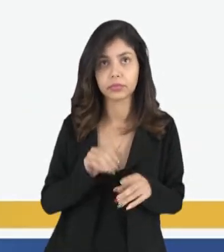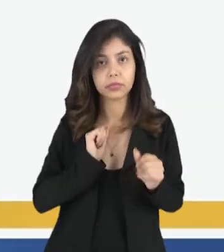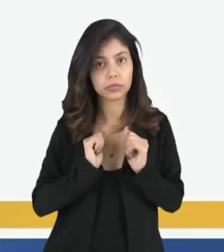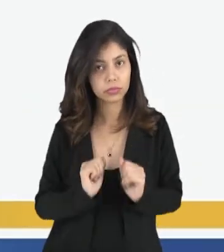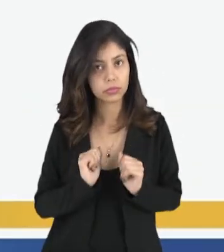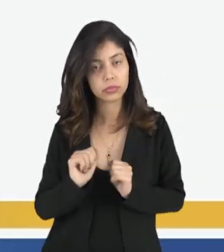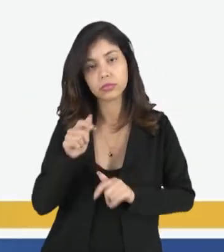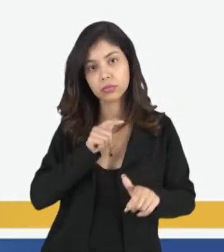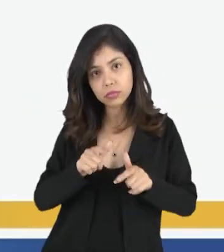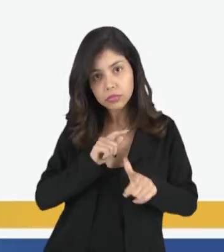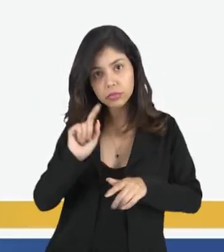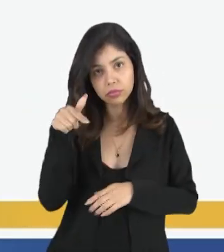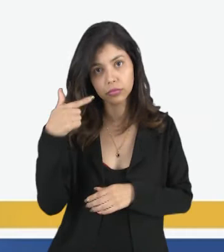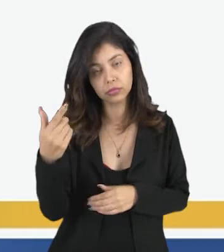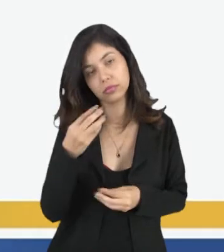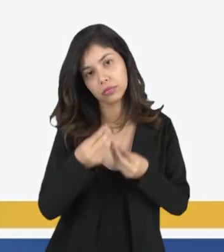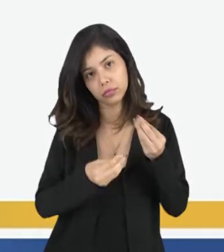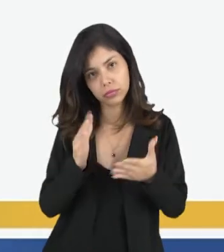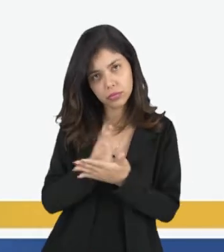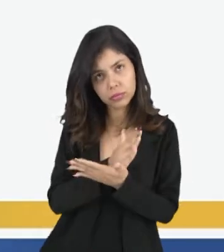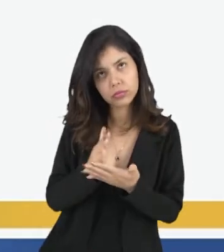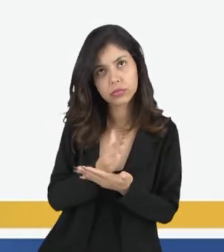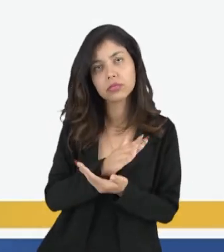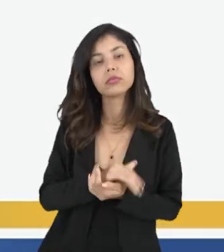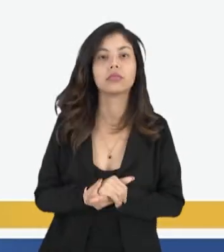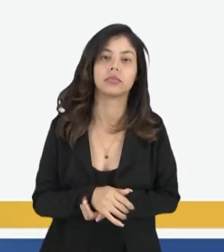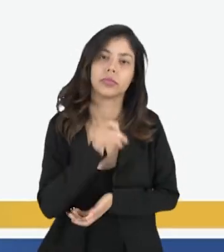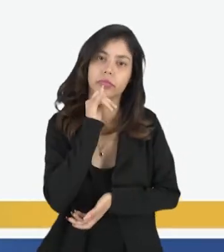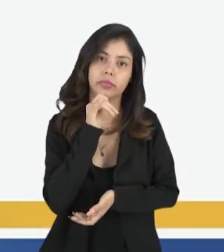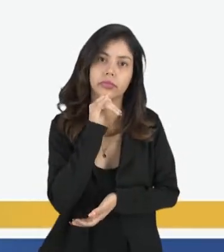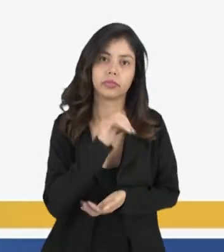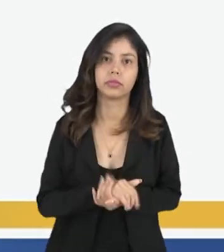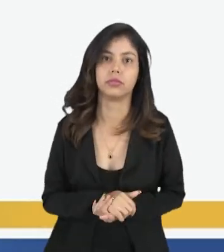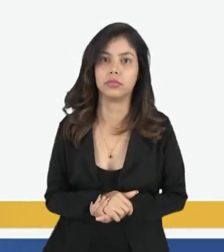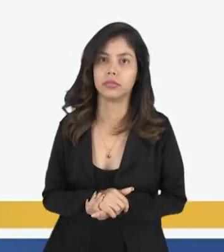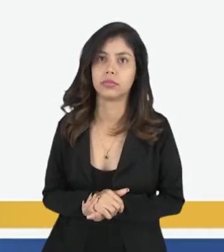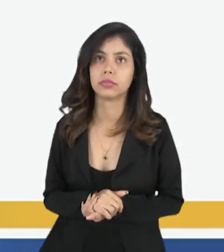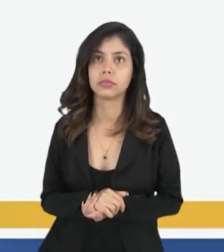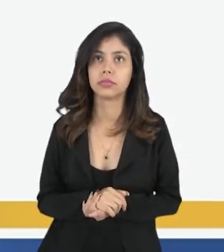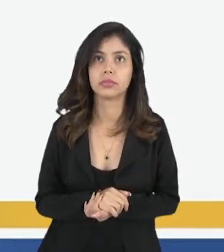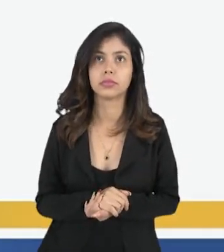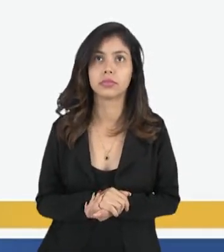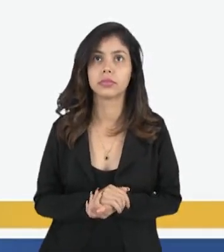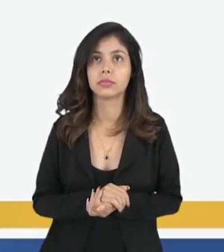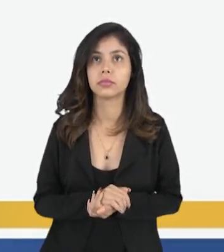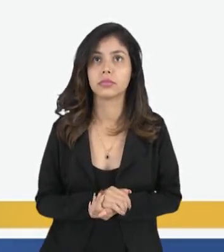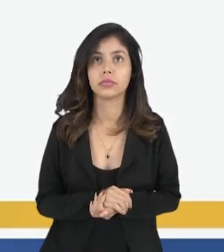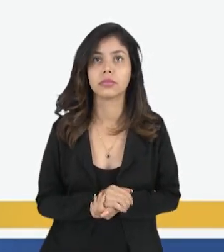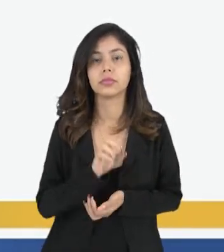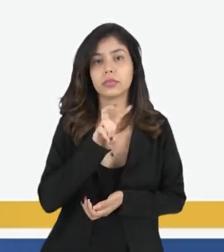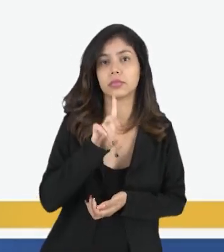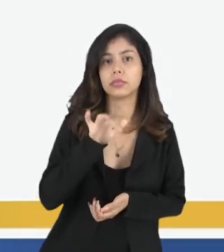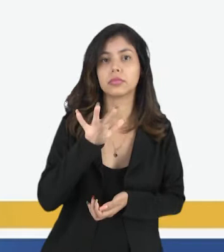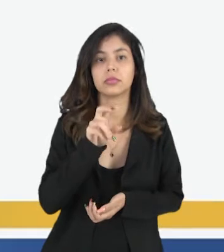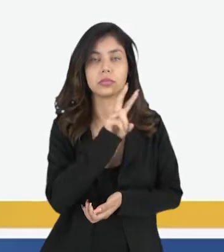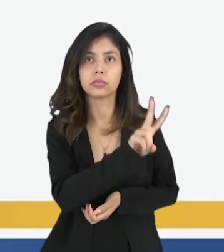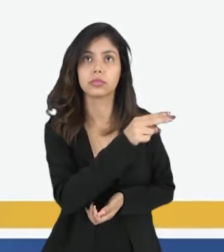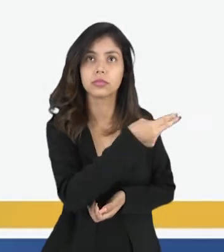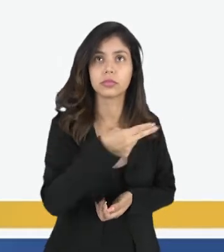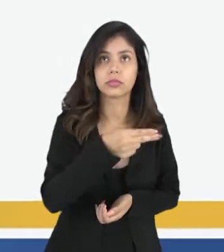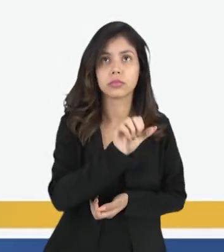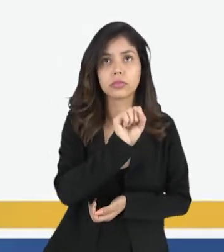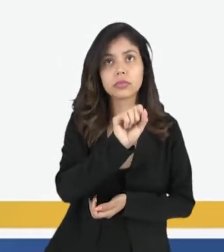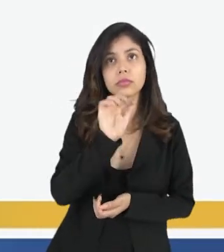trabalhada de outra forma em algumas situações. Por exemplo, nós temos aí a velocidade quando nós tivermos a